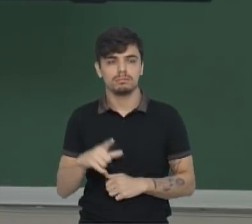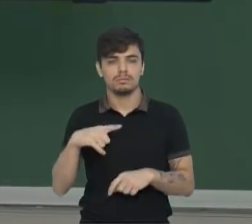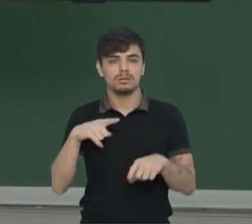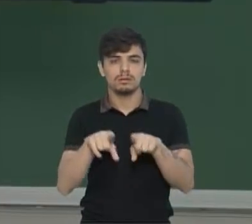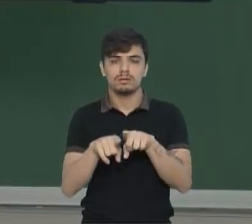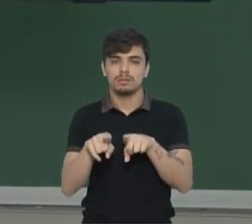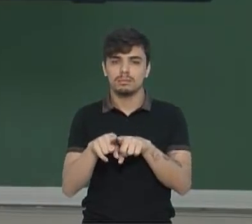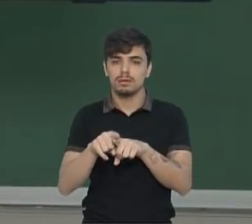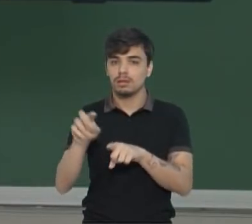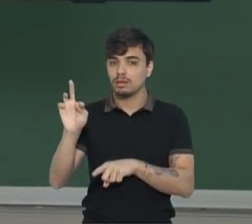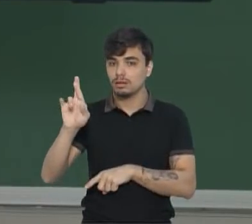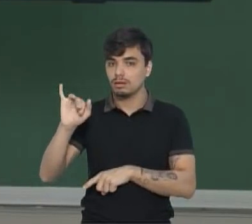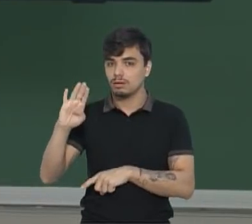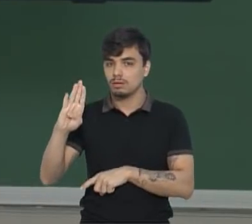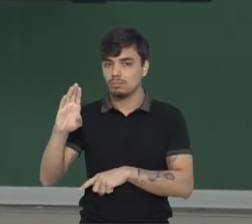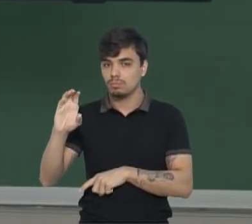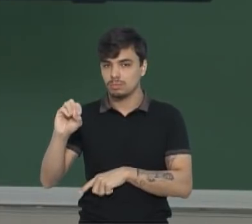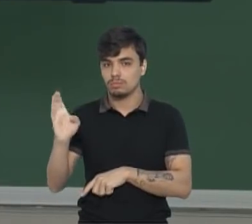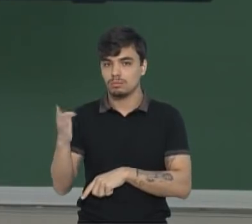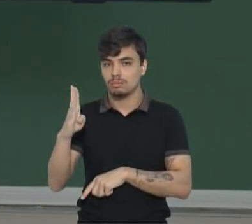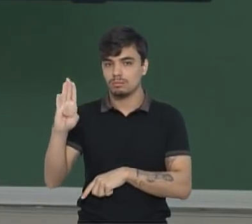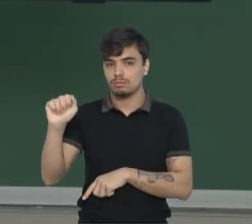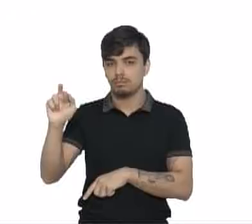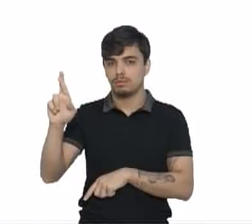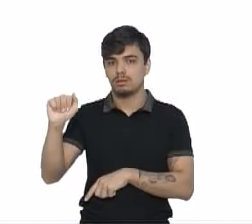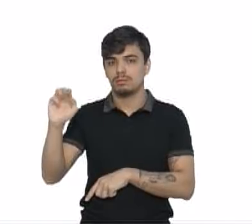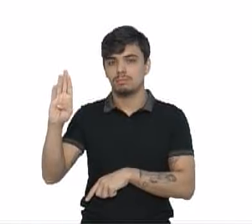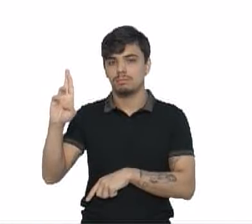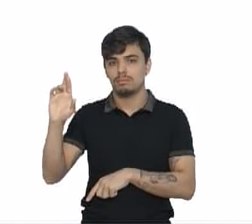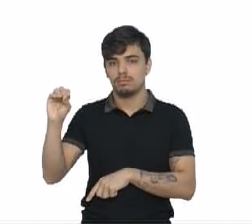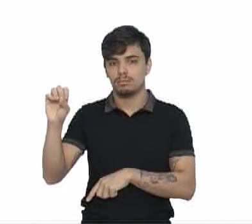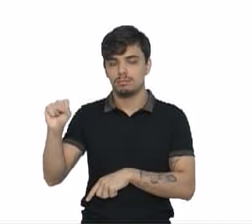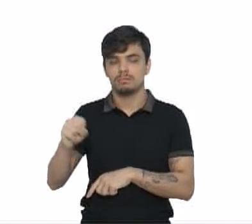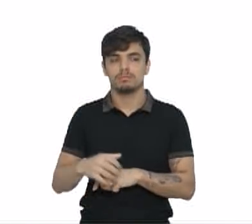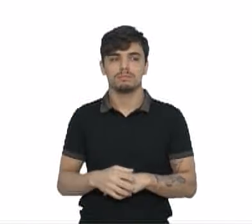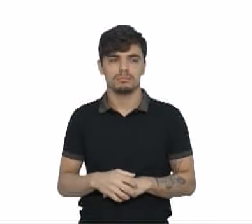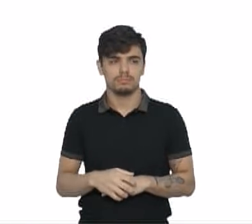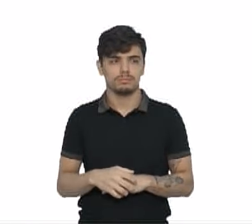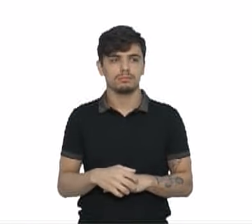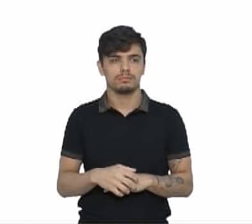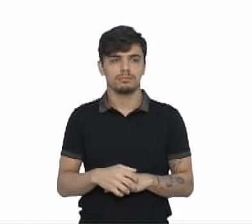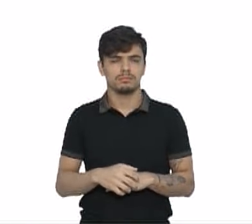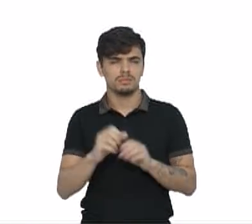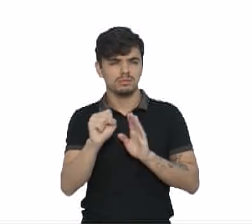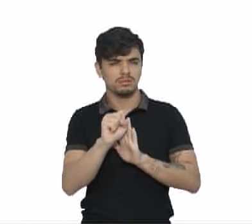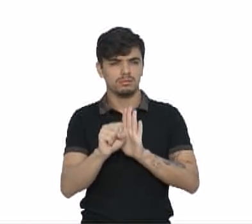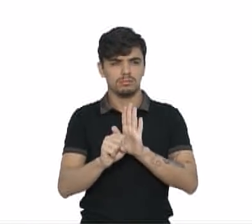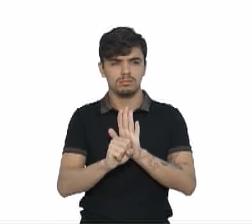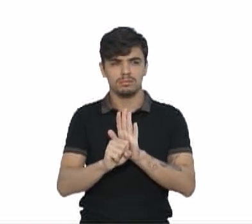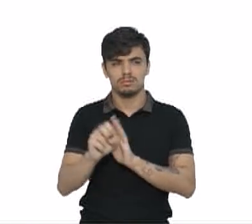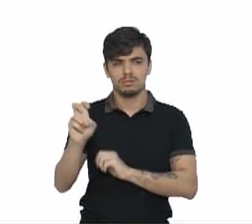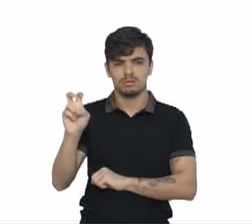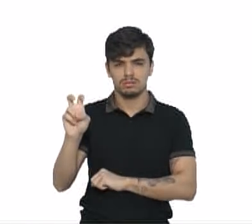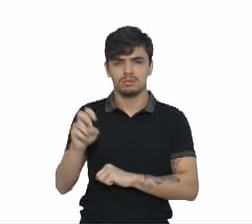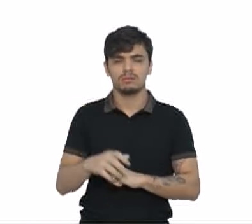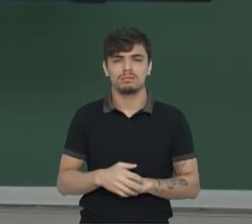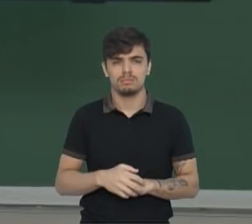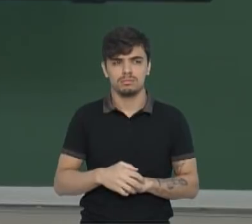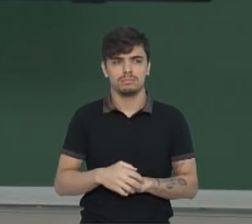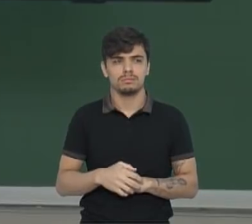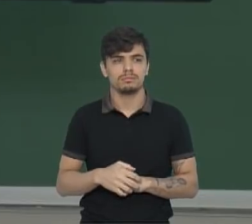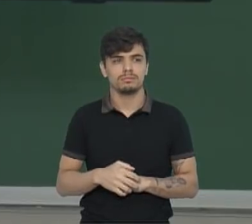tribos bárbaras, né? Os suevos também ocupam parte da Península Ibérica por volta do século V. Os suevos vão ser